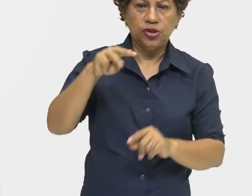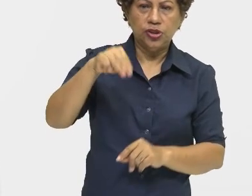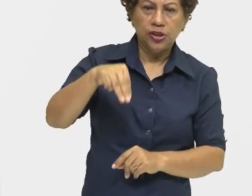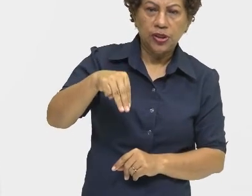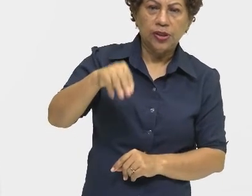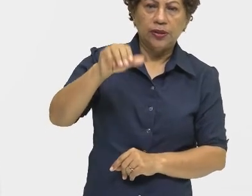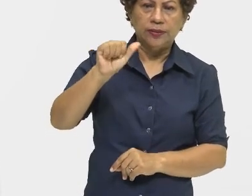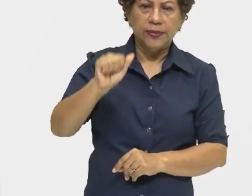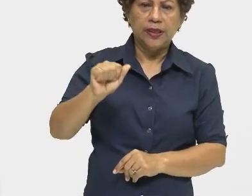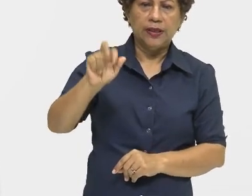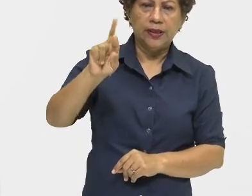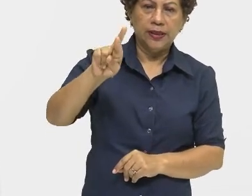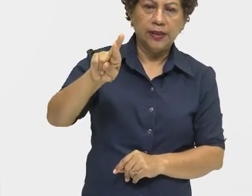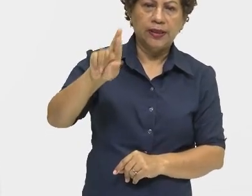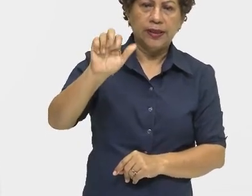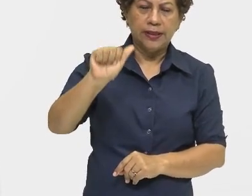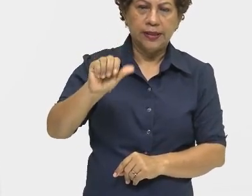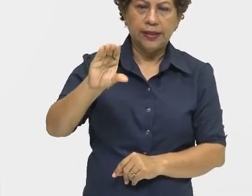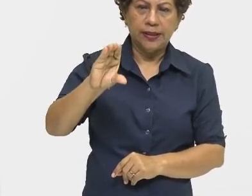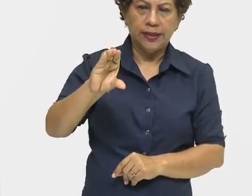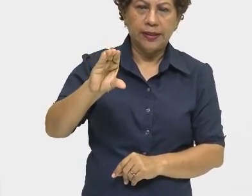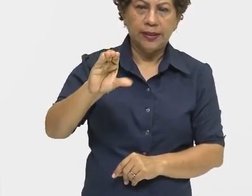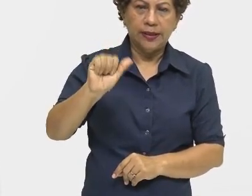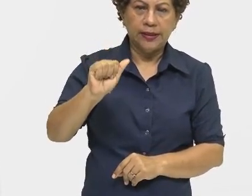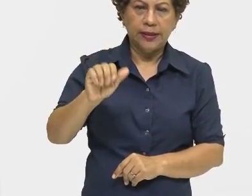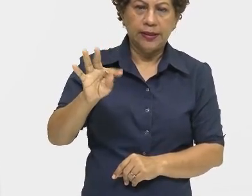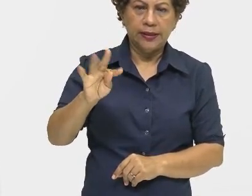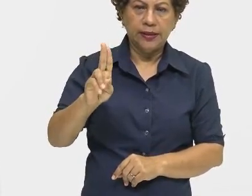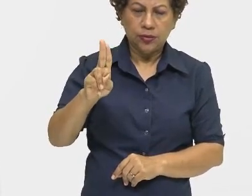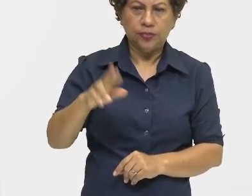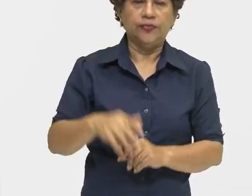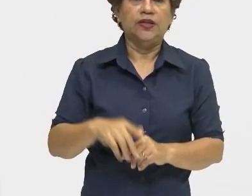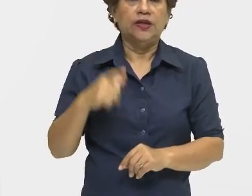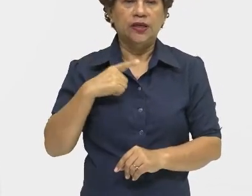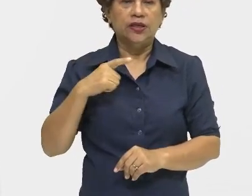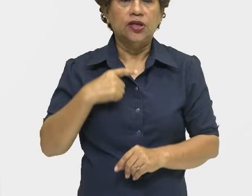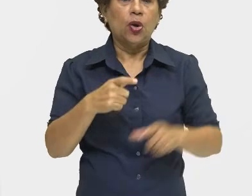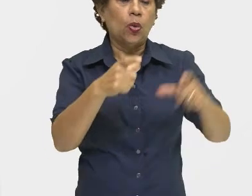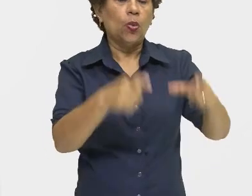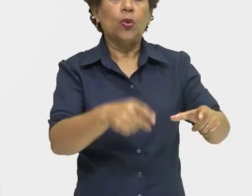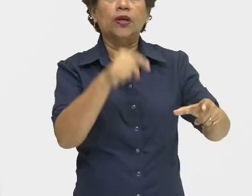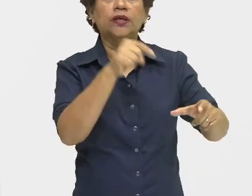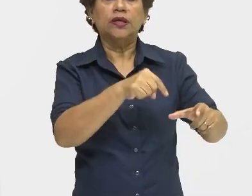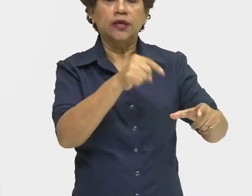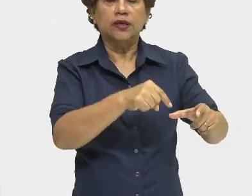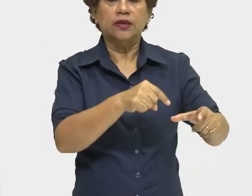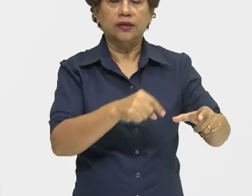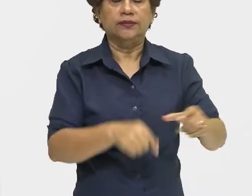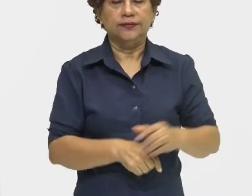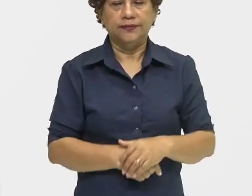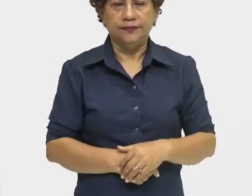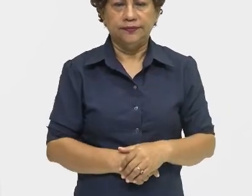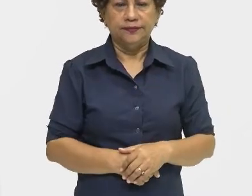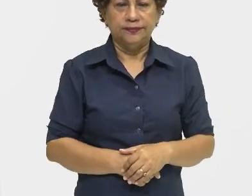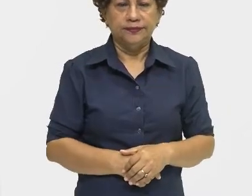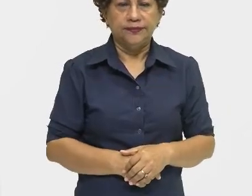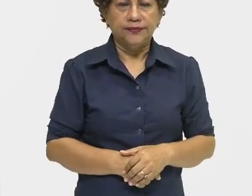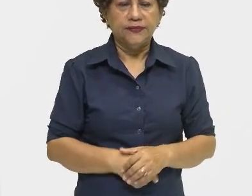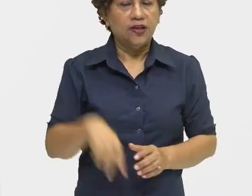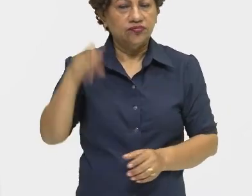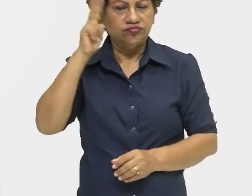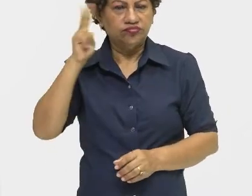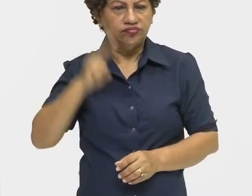O primeiro é o maracatu nação ou de baque virado. O registro mais antigo que se tem sobre o maracatu de